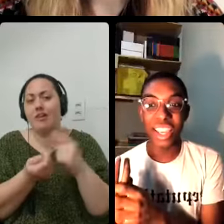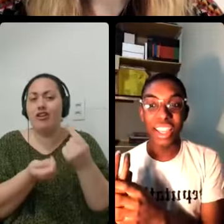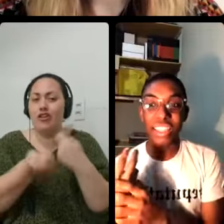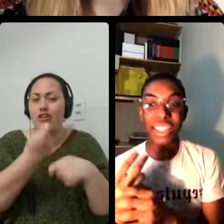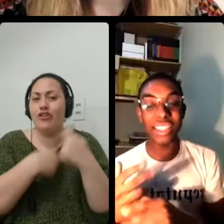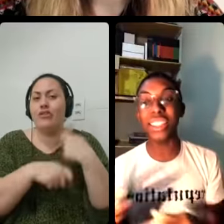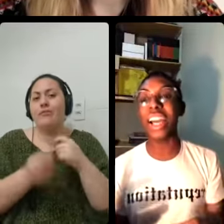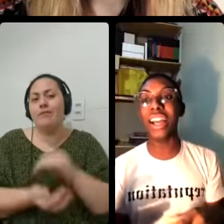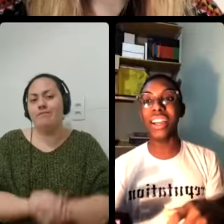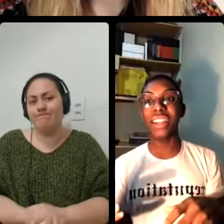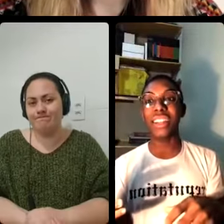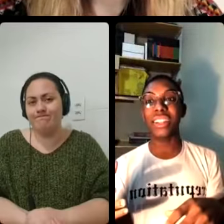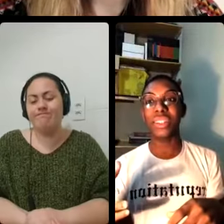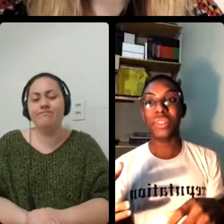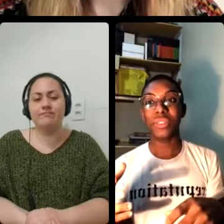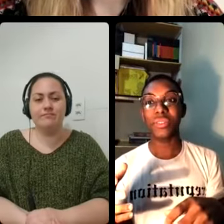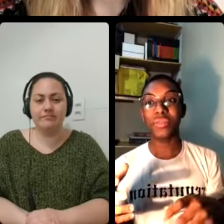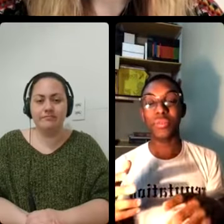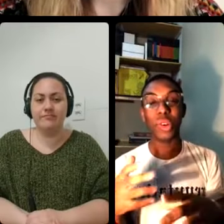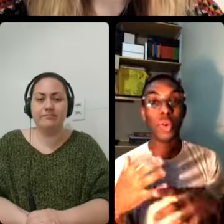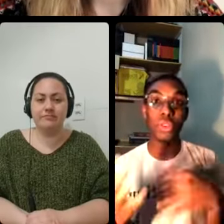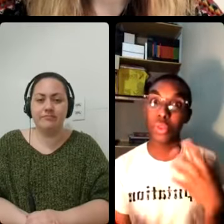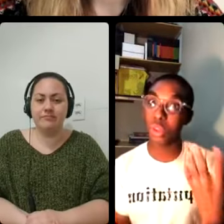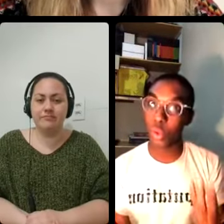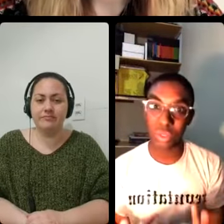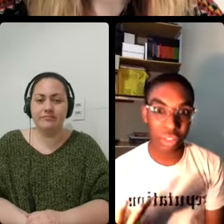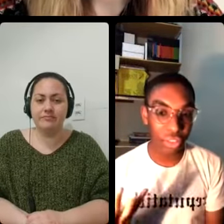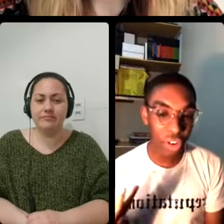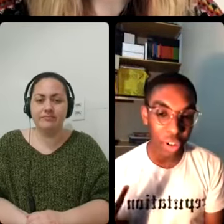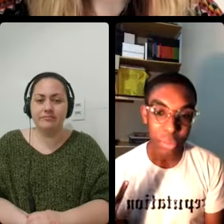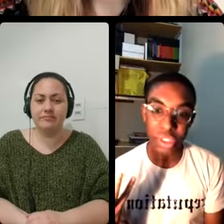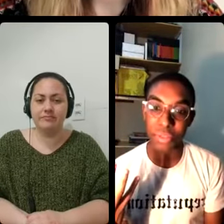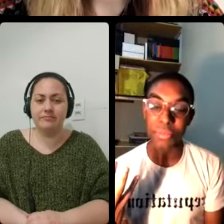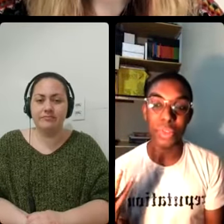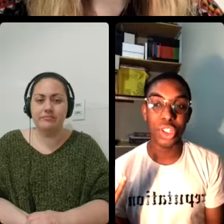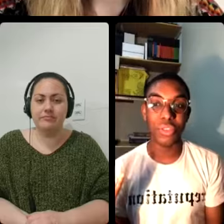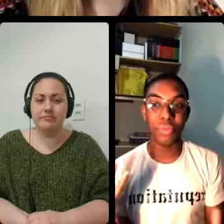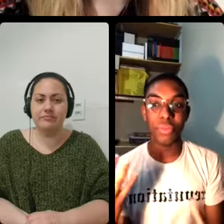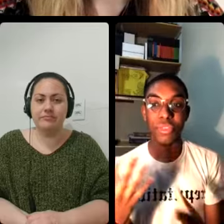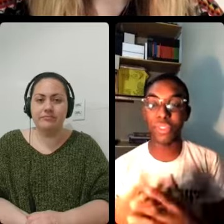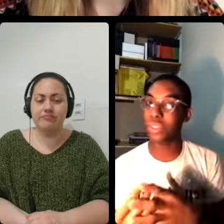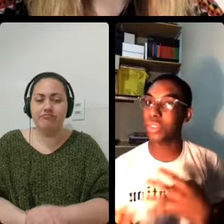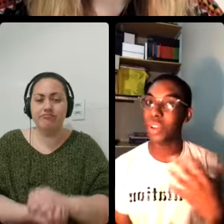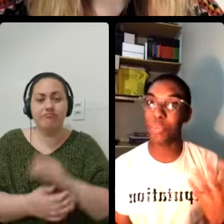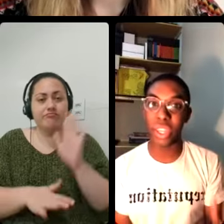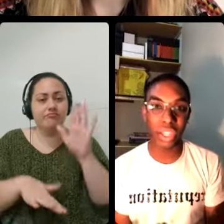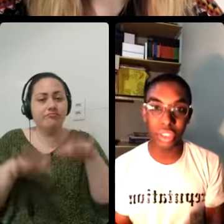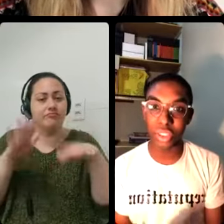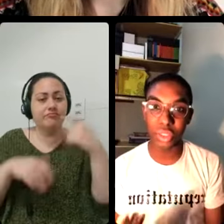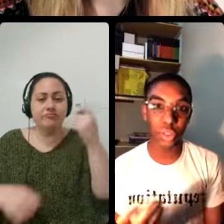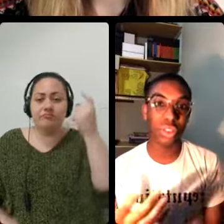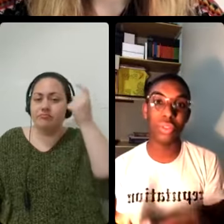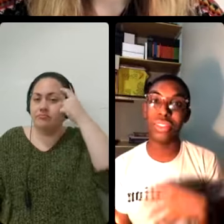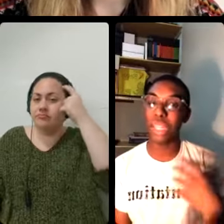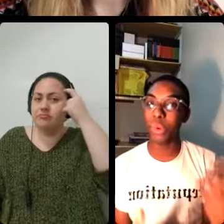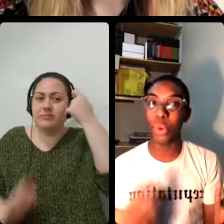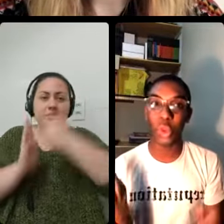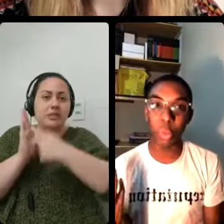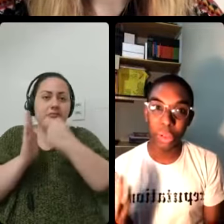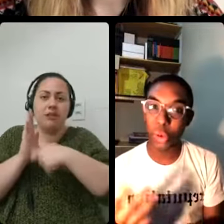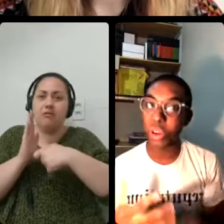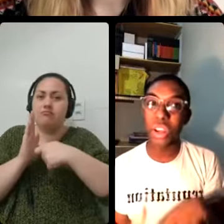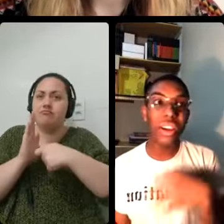que tentar construir outra forma de viver socialmente e outro